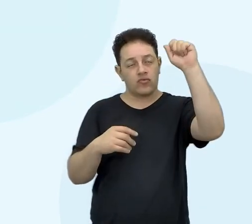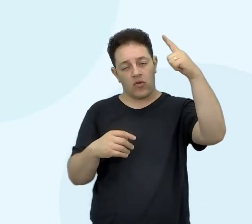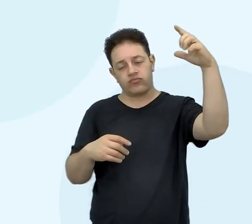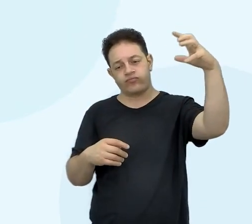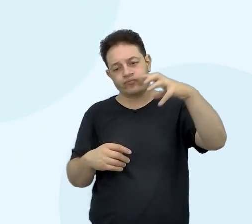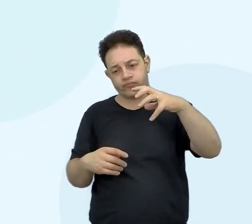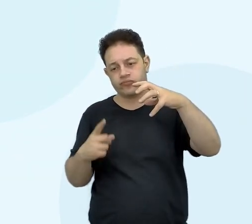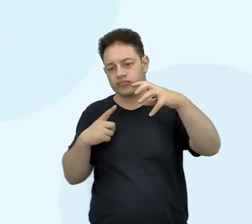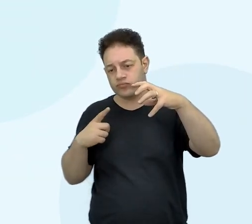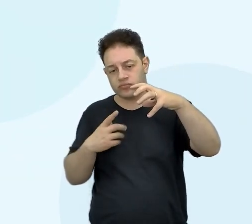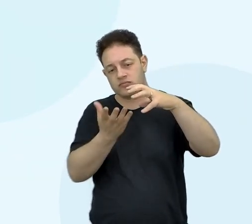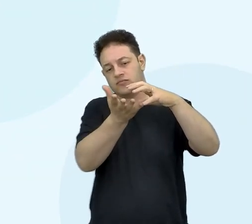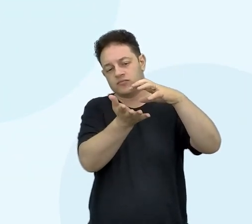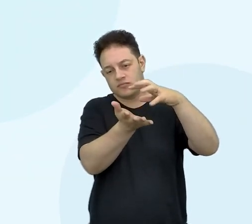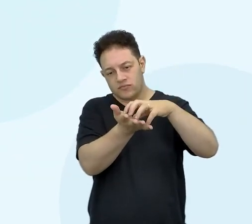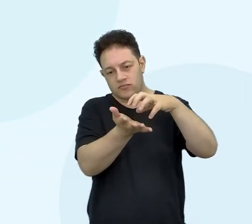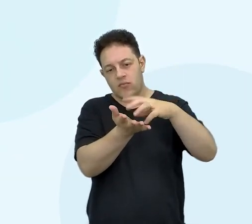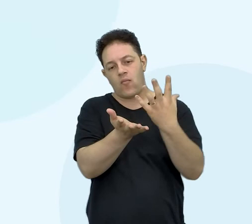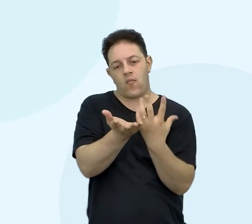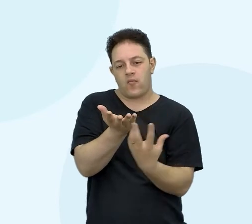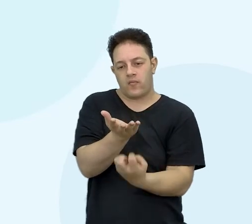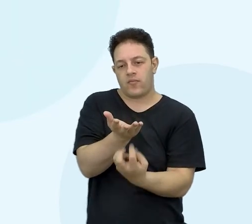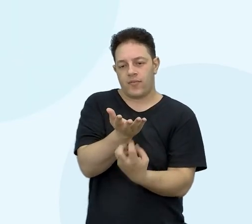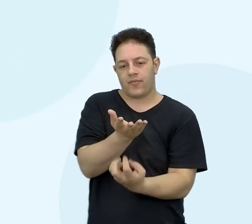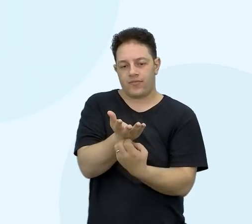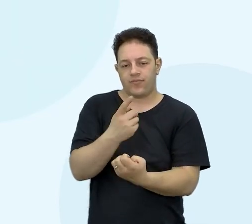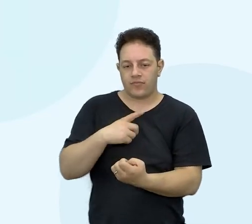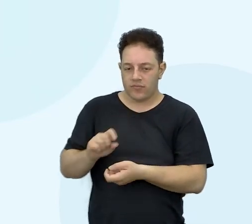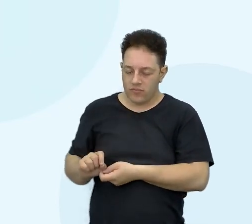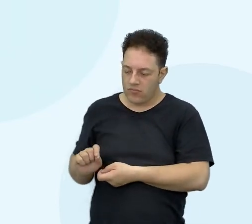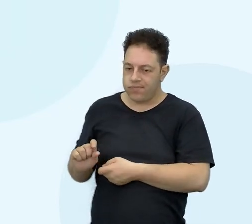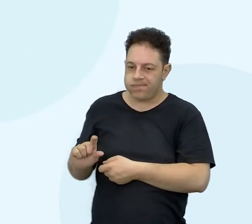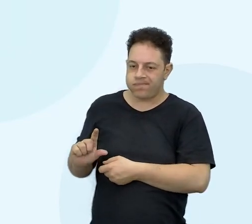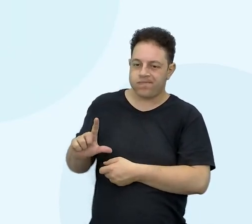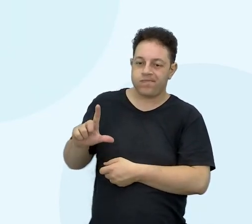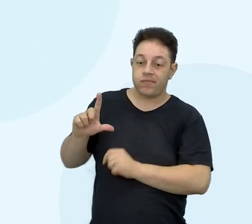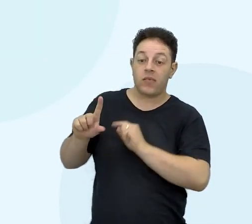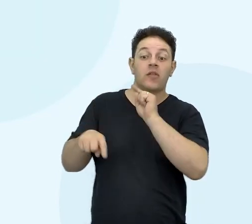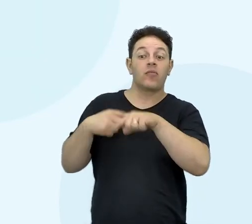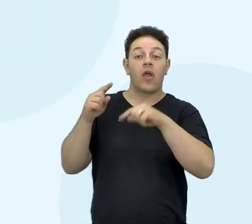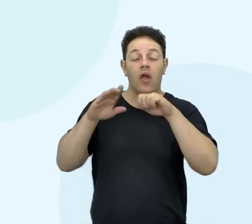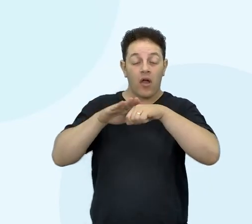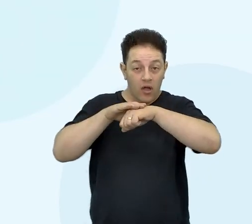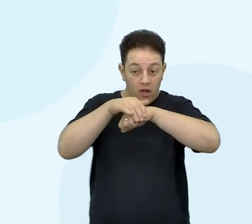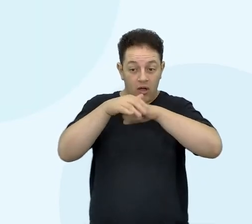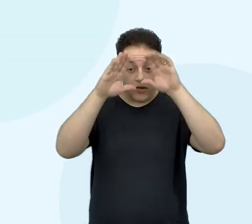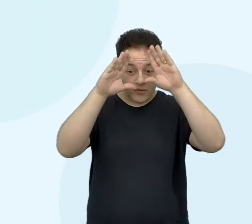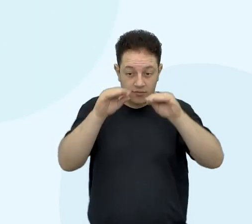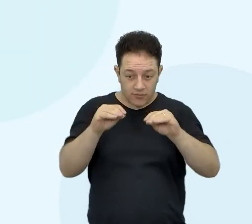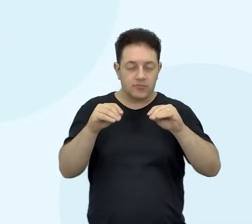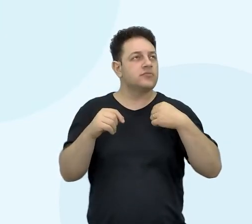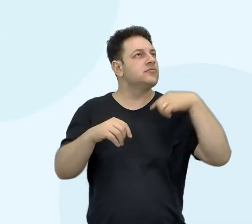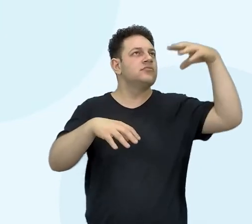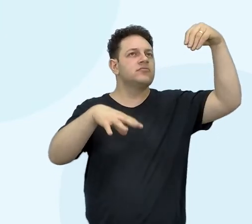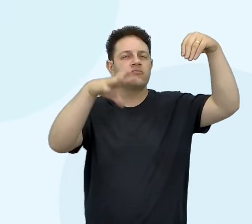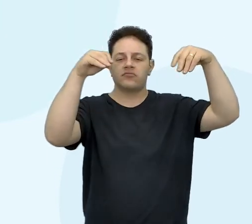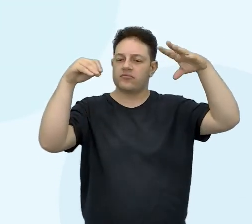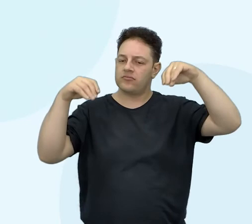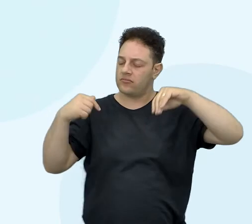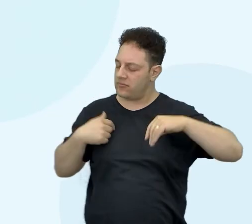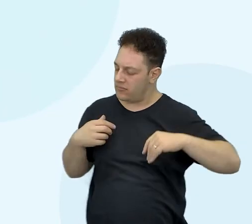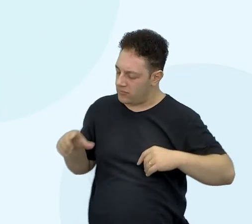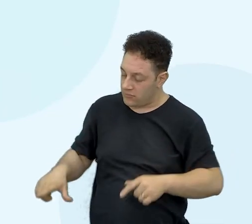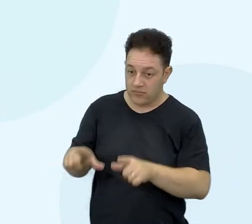ali proveniente do Sol à vontade para carregá-las, e à noite eu posso usar